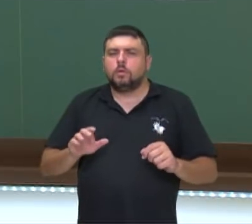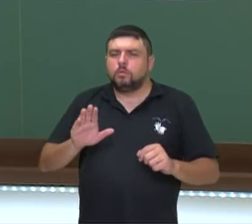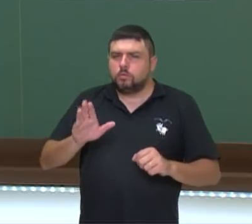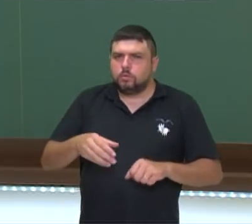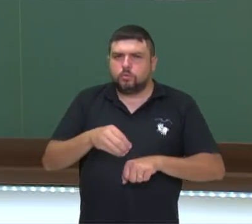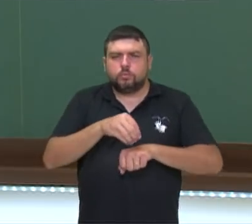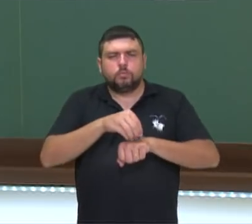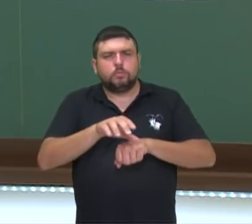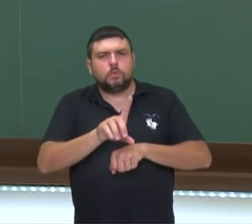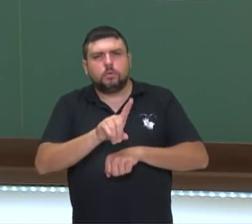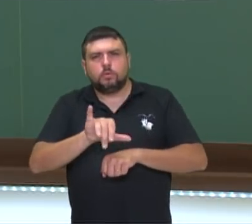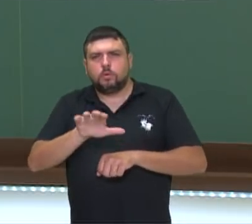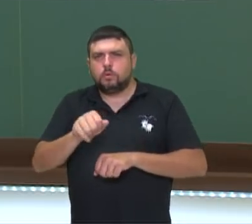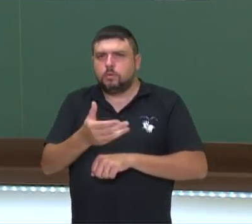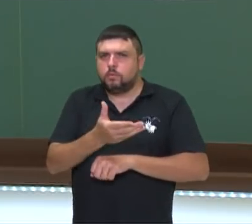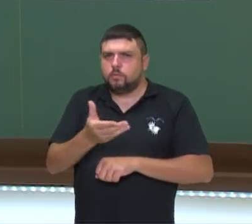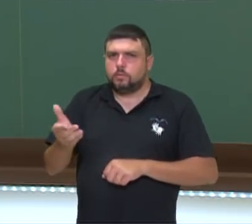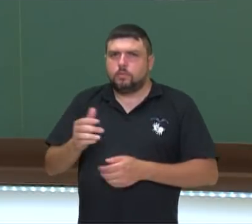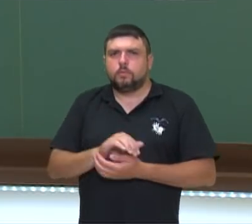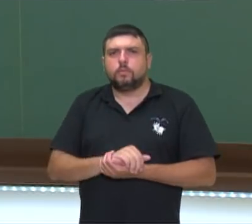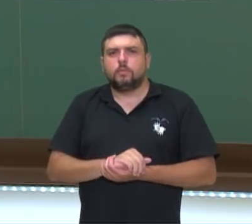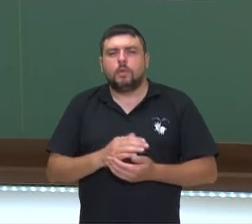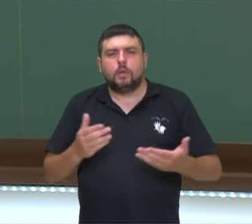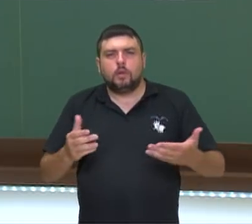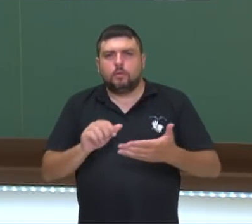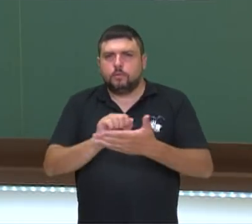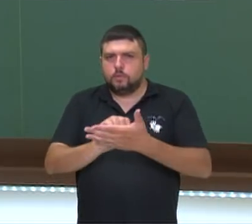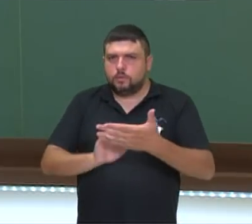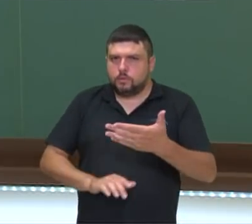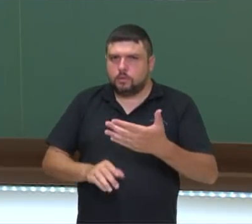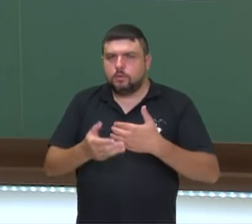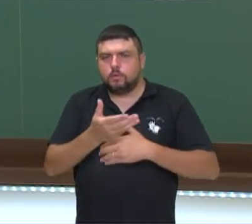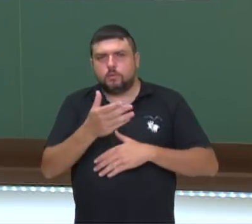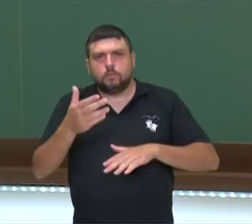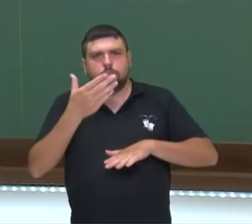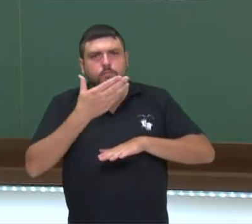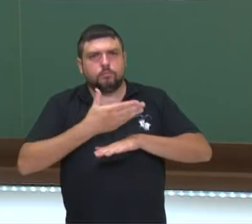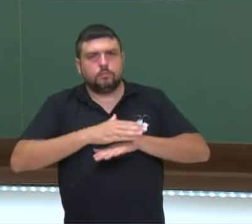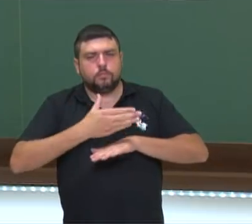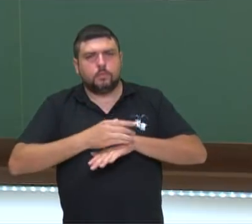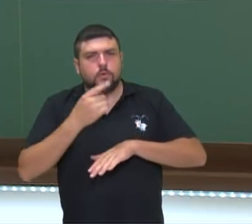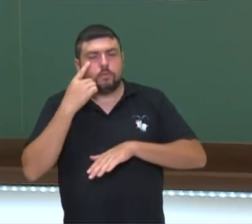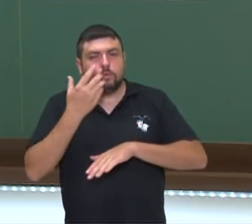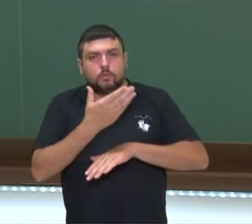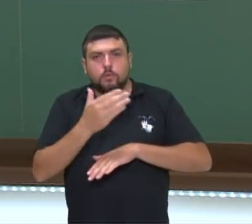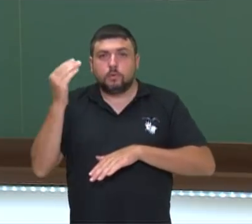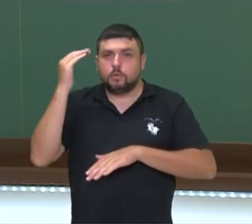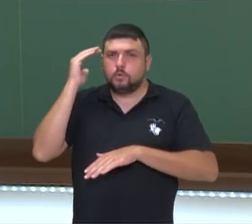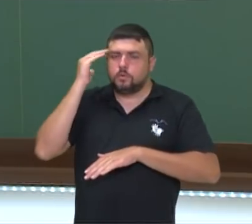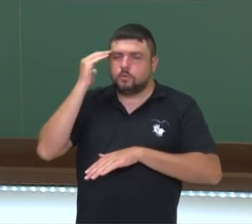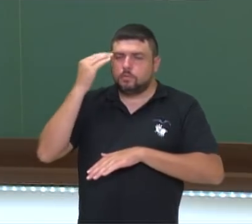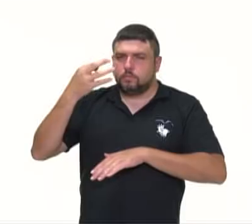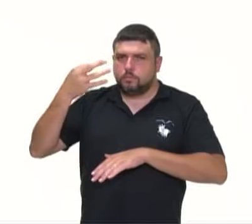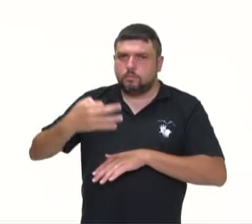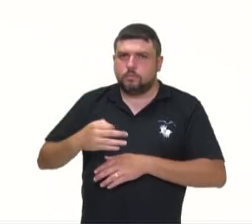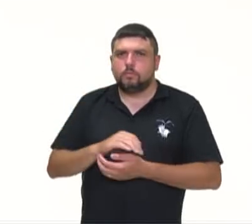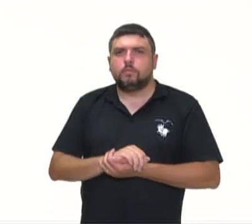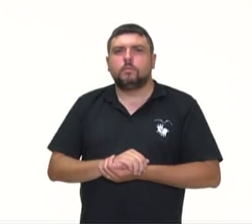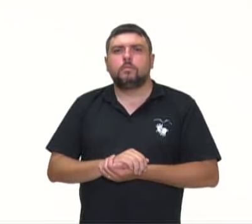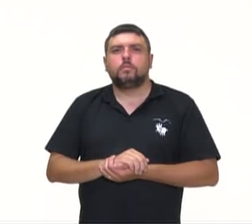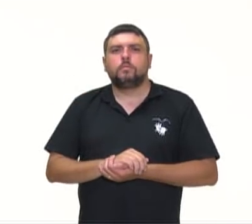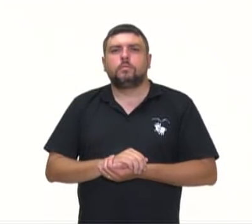para vocês. Vamos ter um exercício agora para vocês praticarem e relembrarem para ver se entenderam adequadamente. João